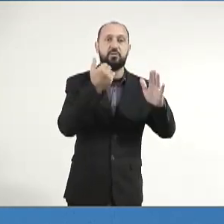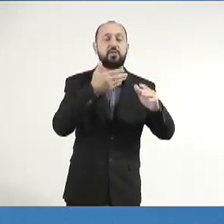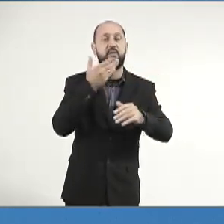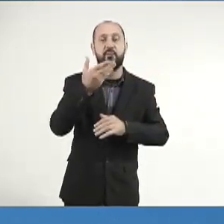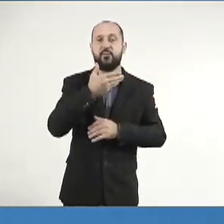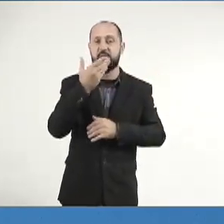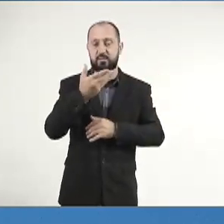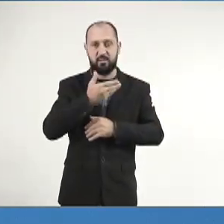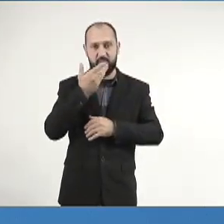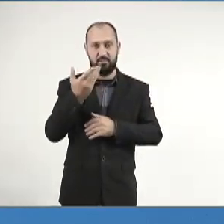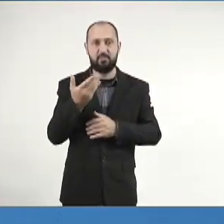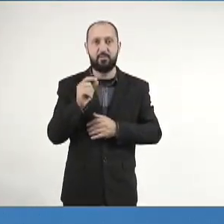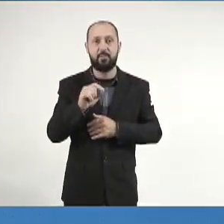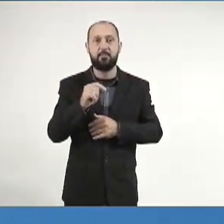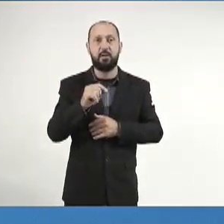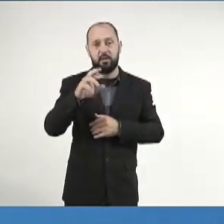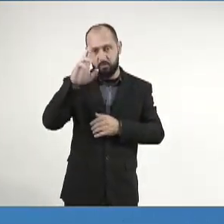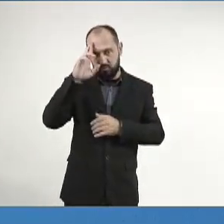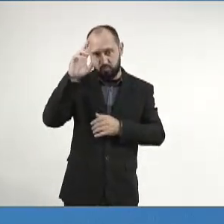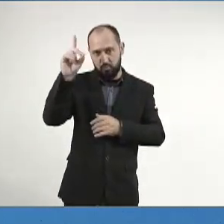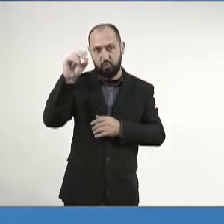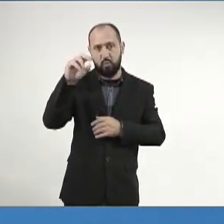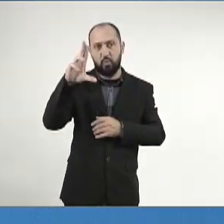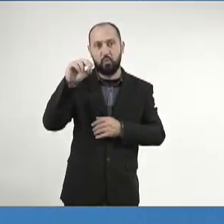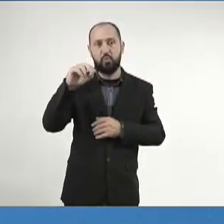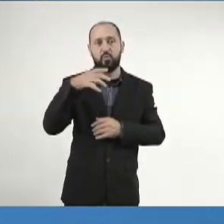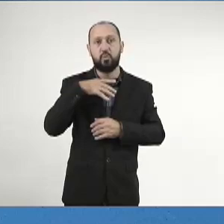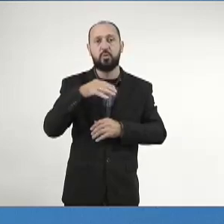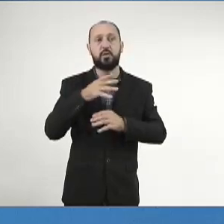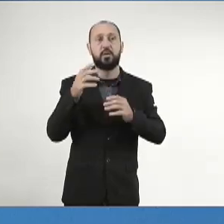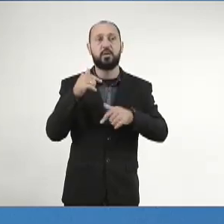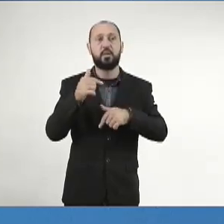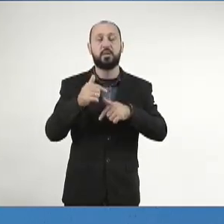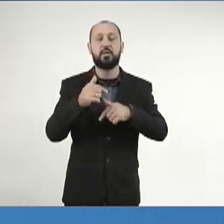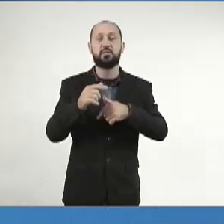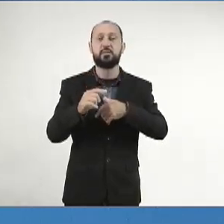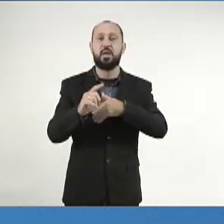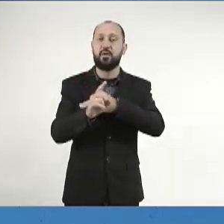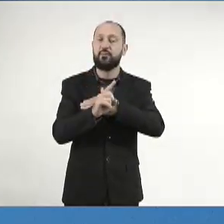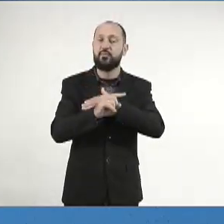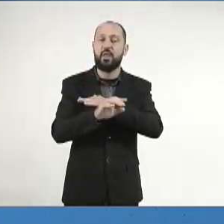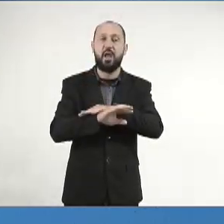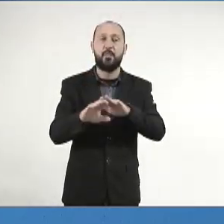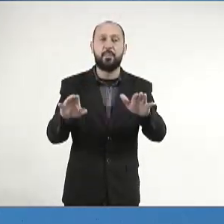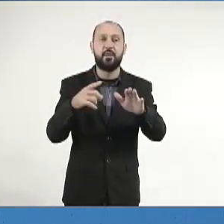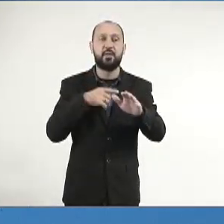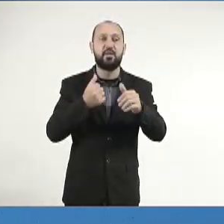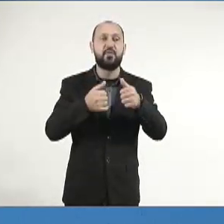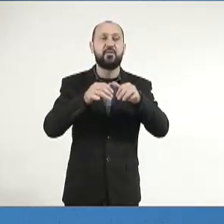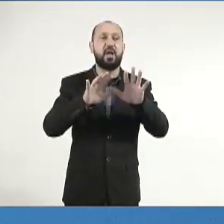facilitaria, inclusive, para os proprietários que desativam aquele serviço e fica lá com seus